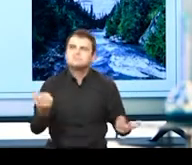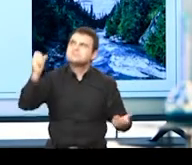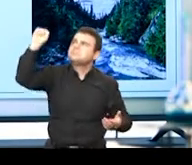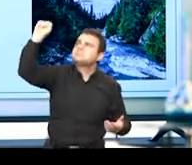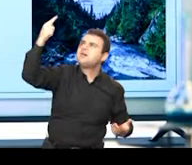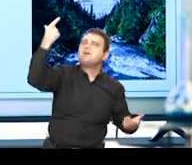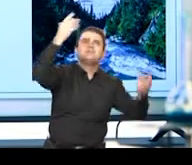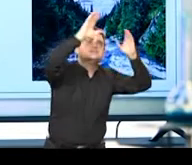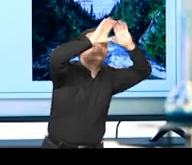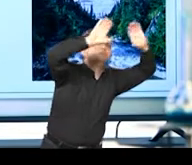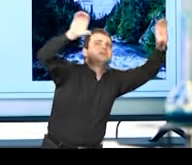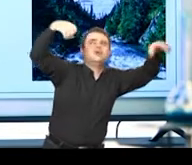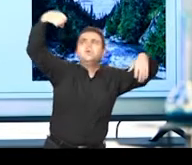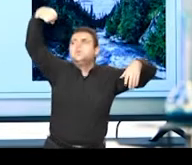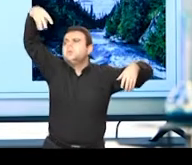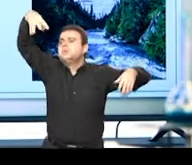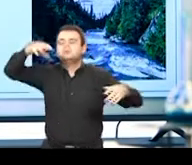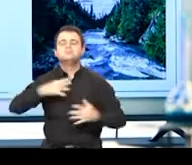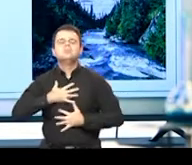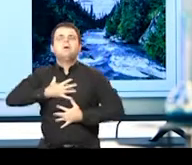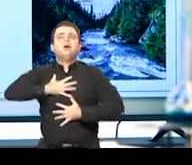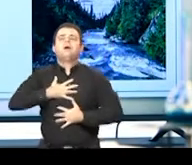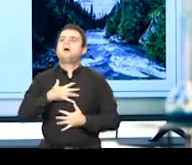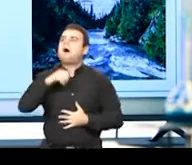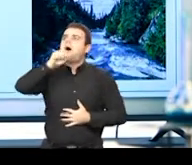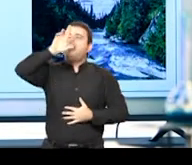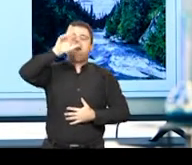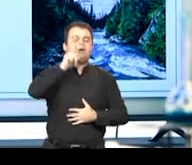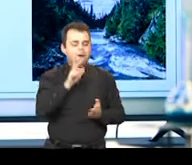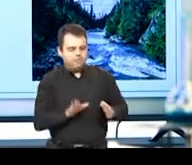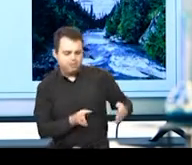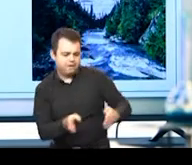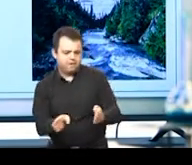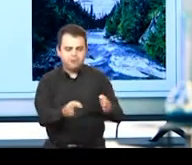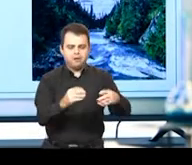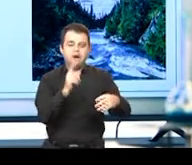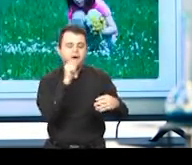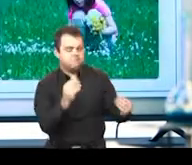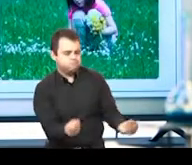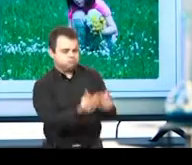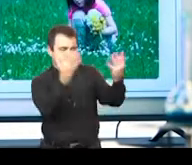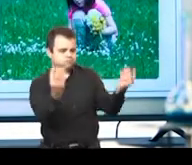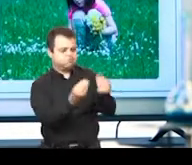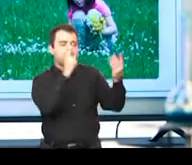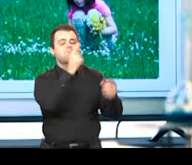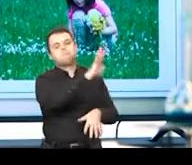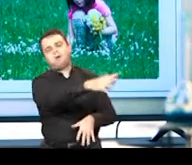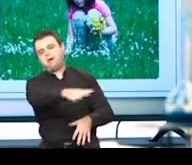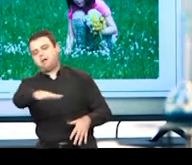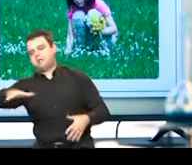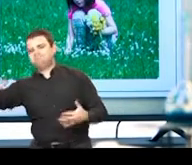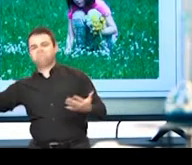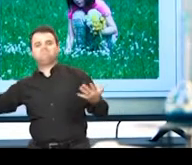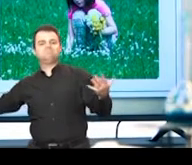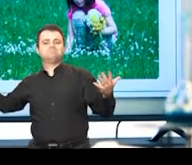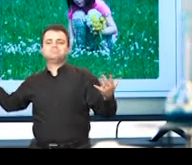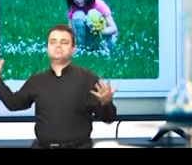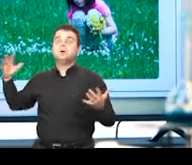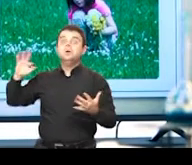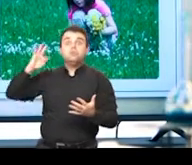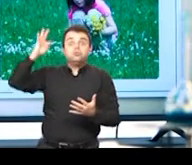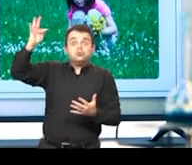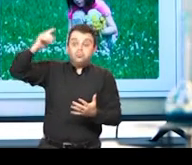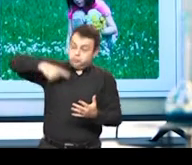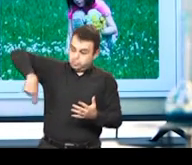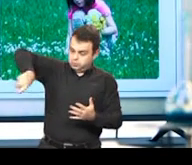e céu, luz e ar, rios e fontes, terra e mar. Somos os herdeiros do